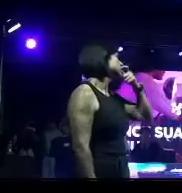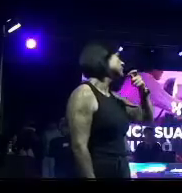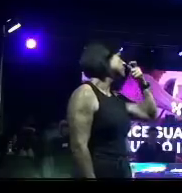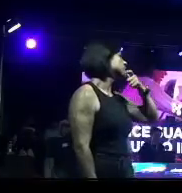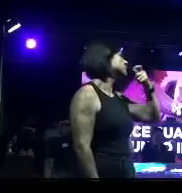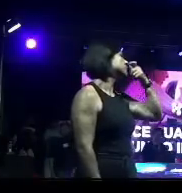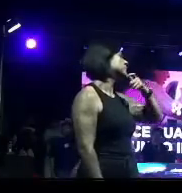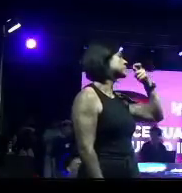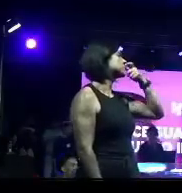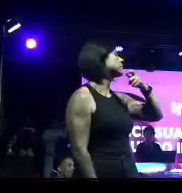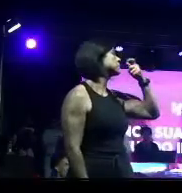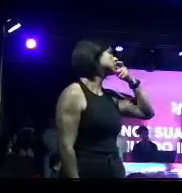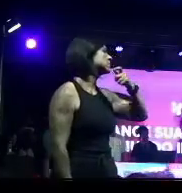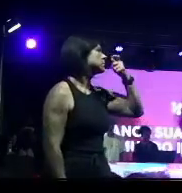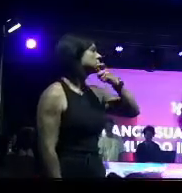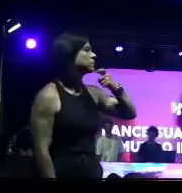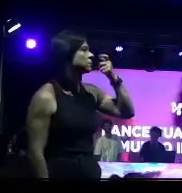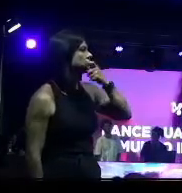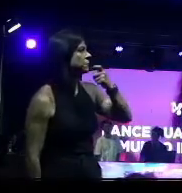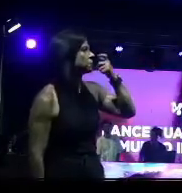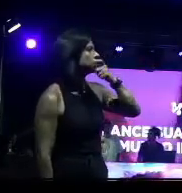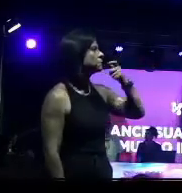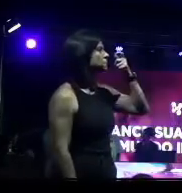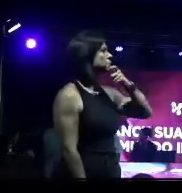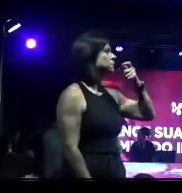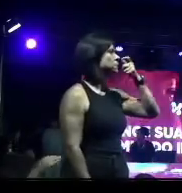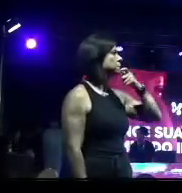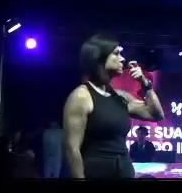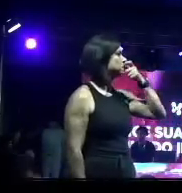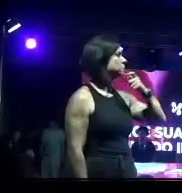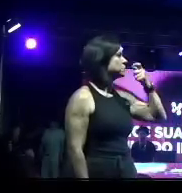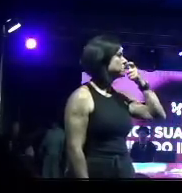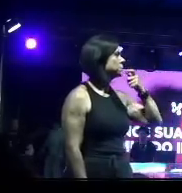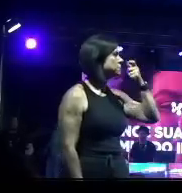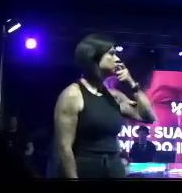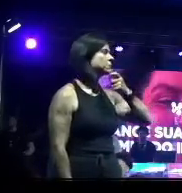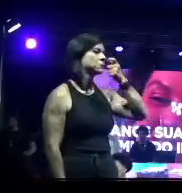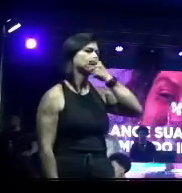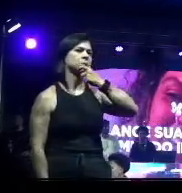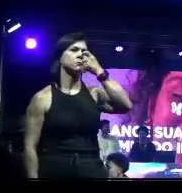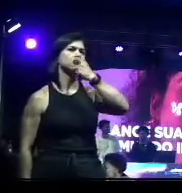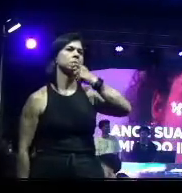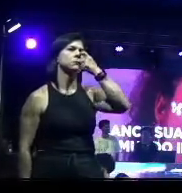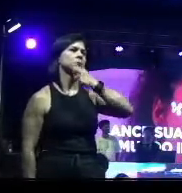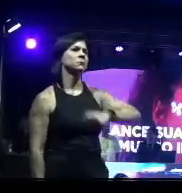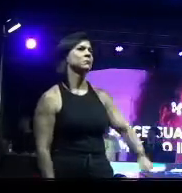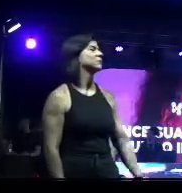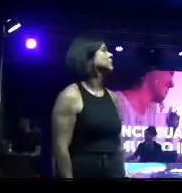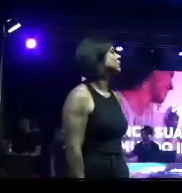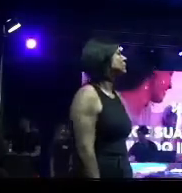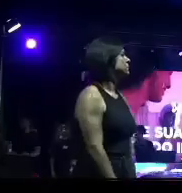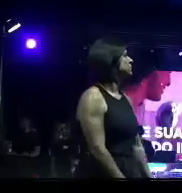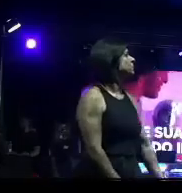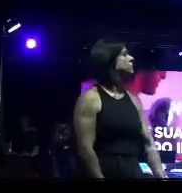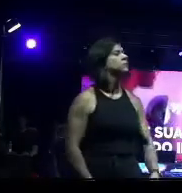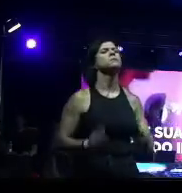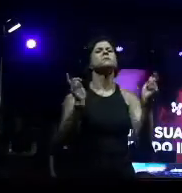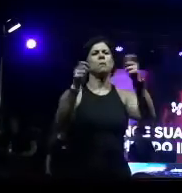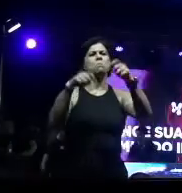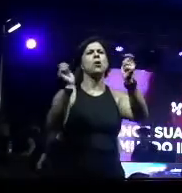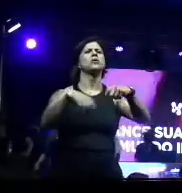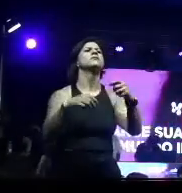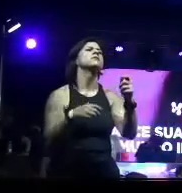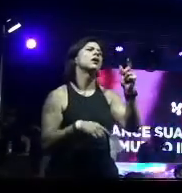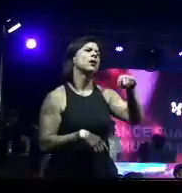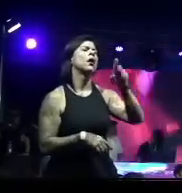Boa noite pra nós, Magi Monstro. Forte abraço. Fala o beat, Nego Drama. Pode ser bom bebe de